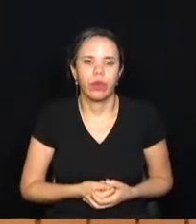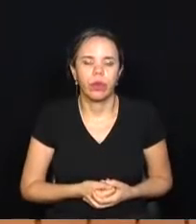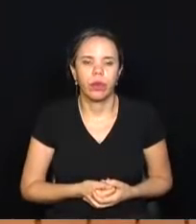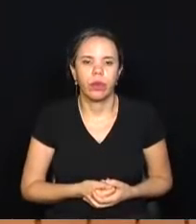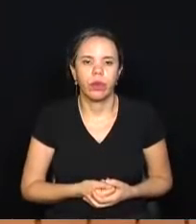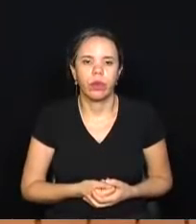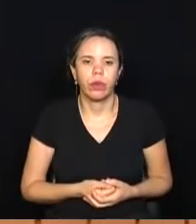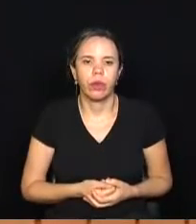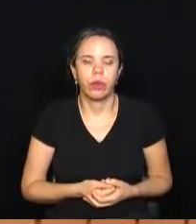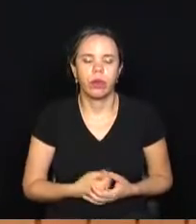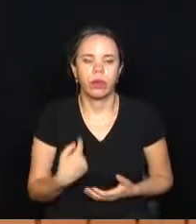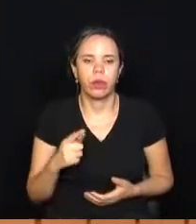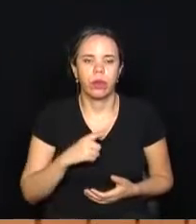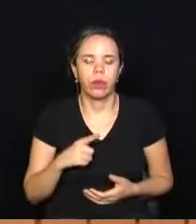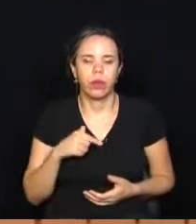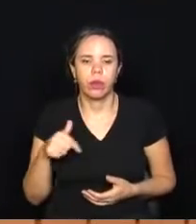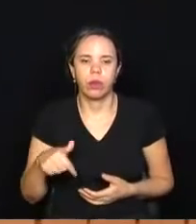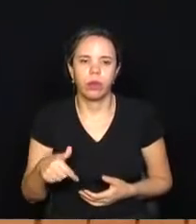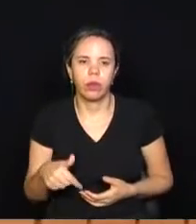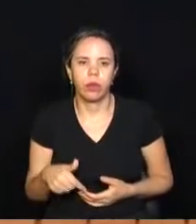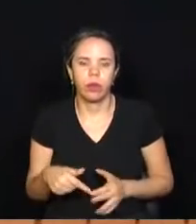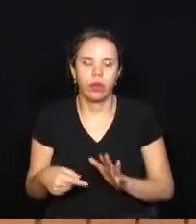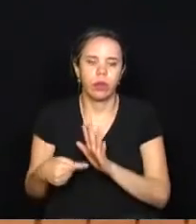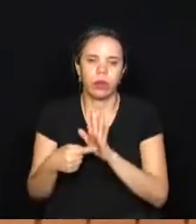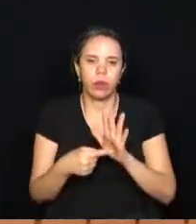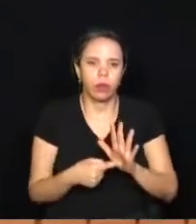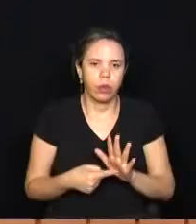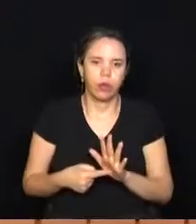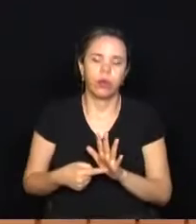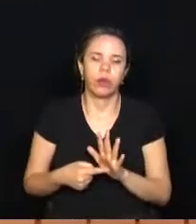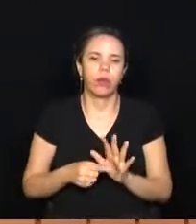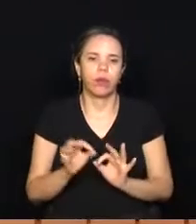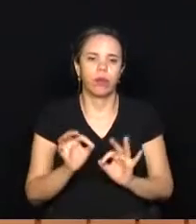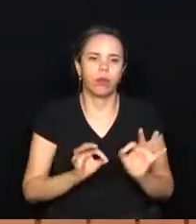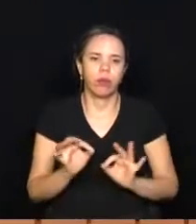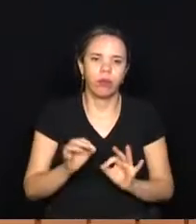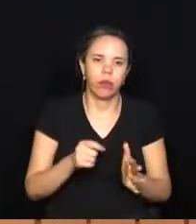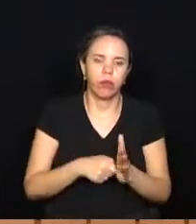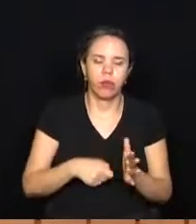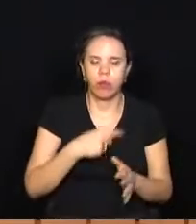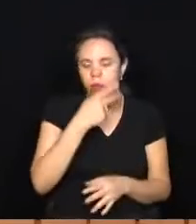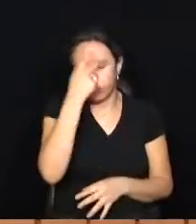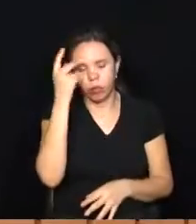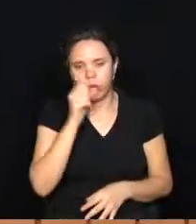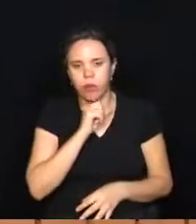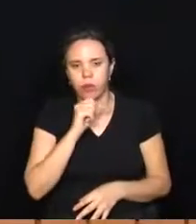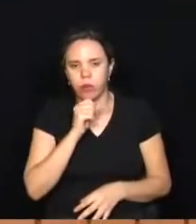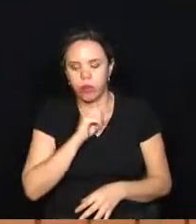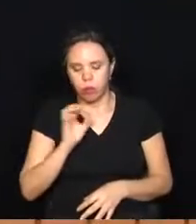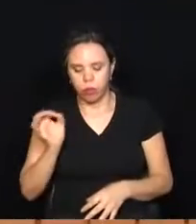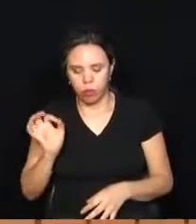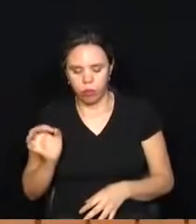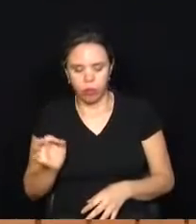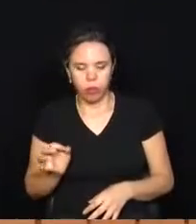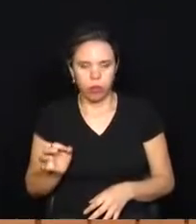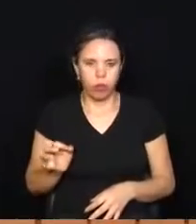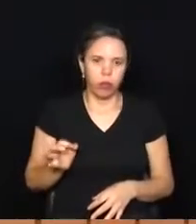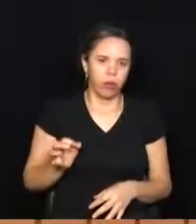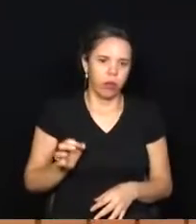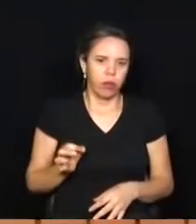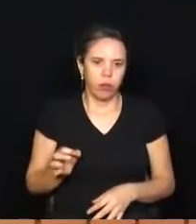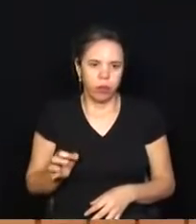pelo menos assim, que nós teríamos mostrado, designado ao idoso, com certeza,